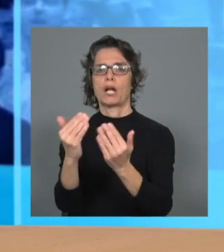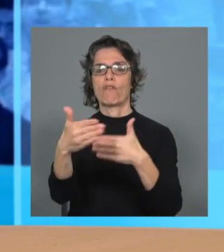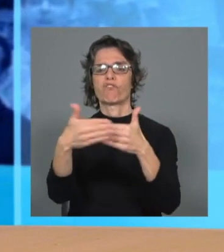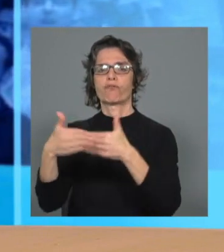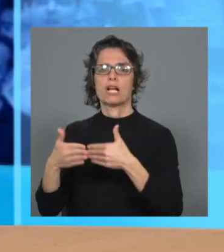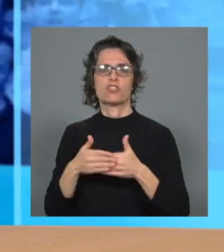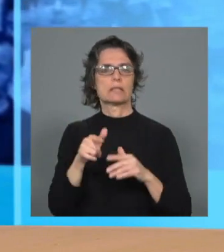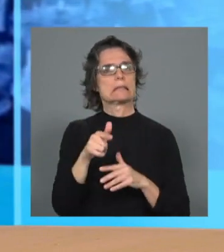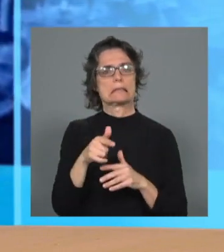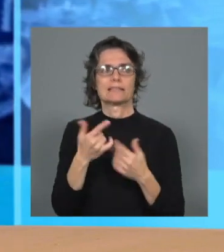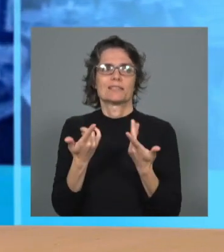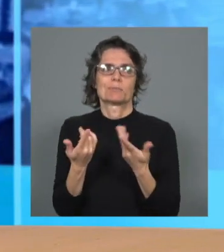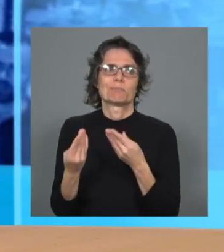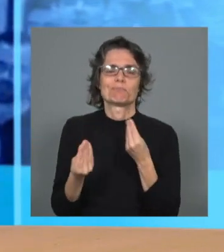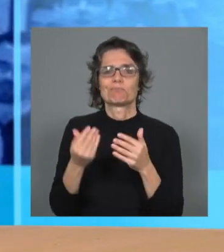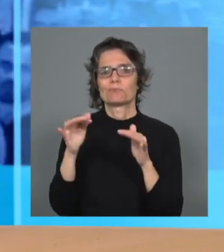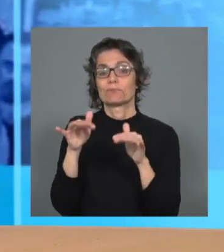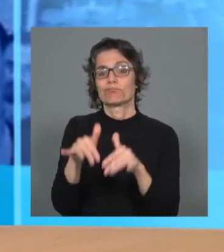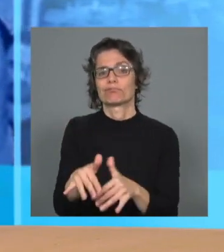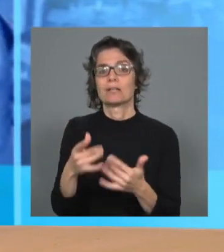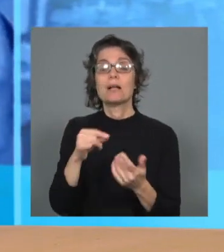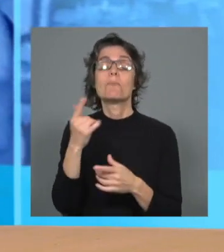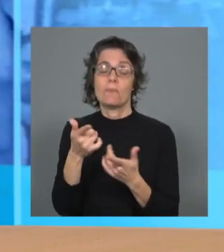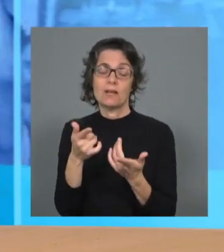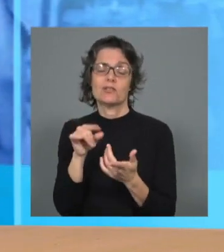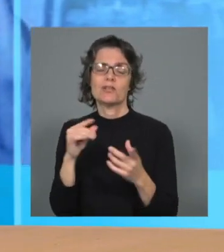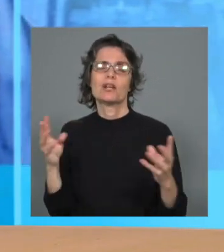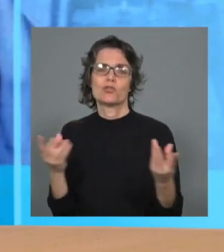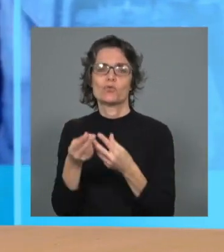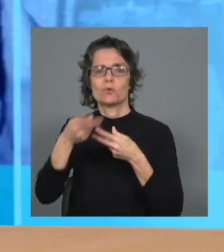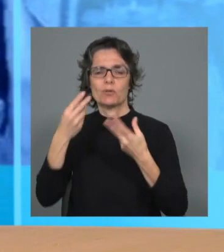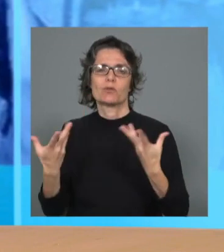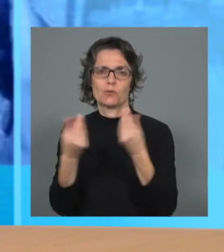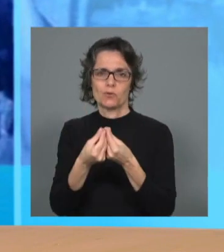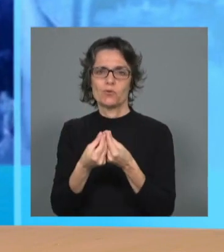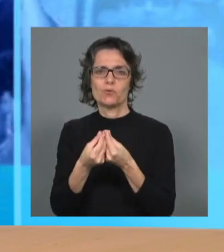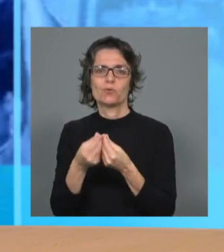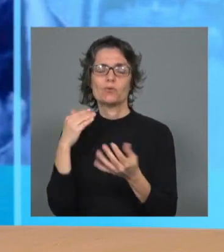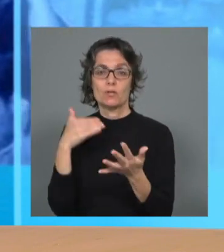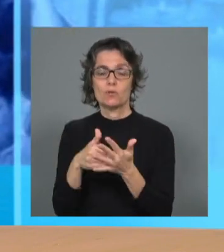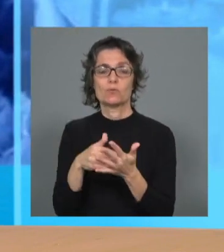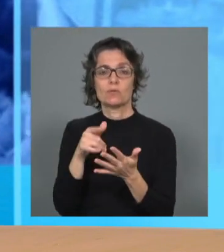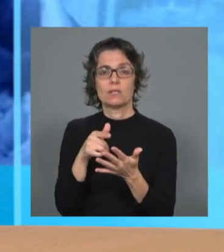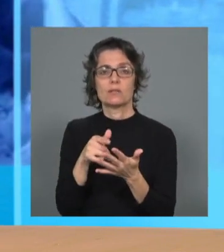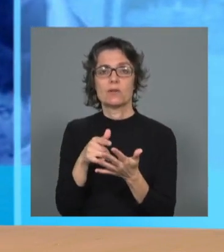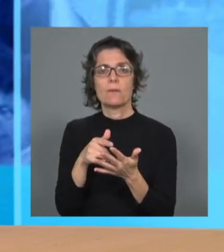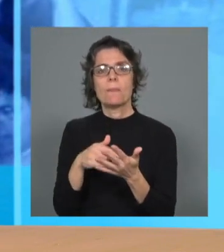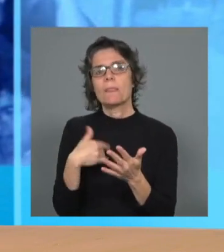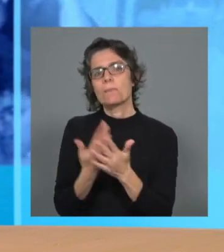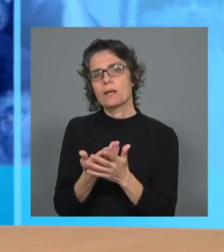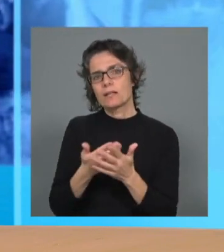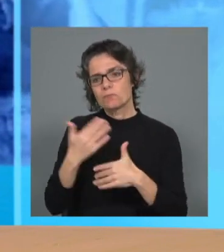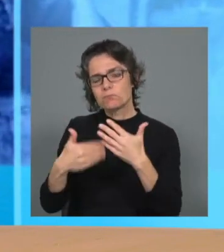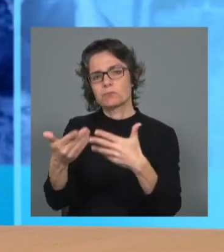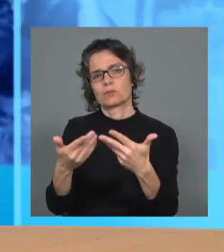família comer o típico borrego, o típico da segunda-feira, que dá uma continuidade